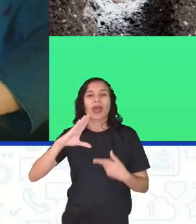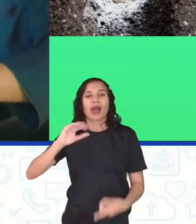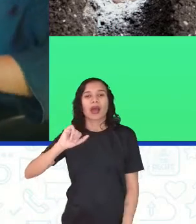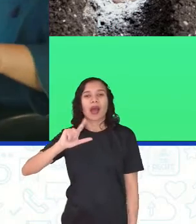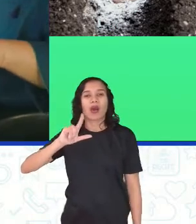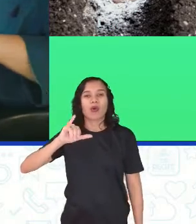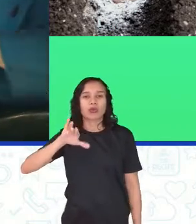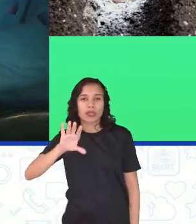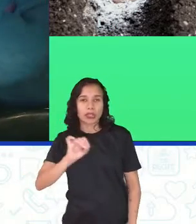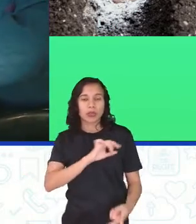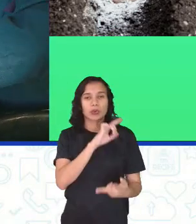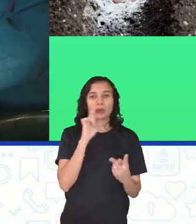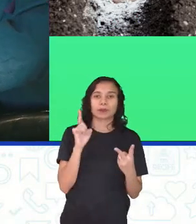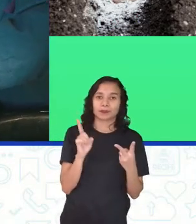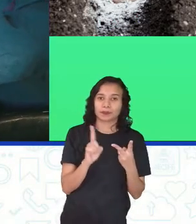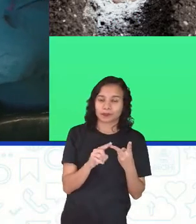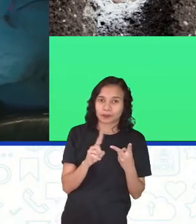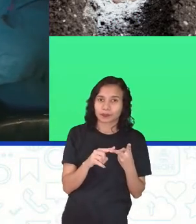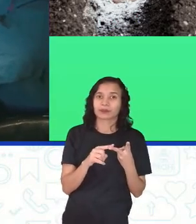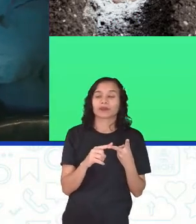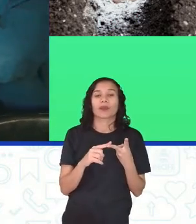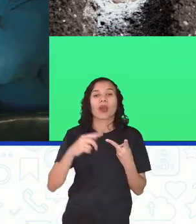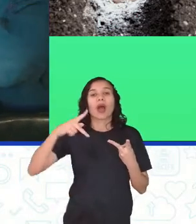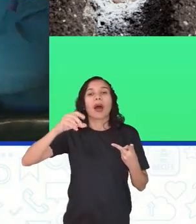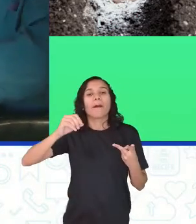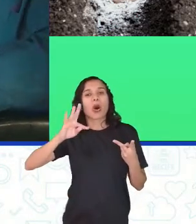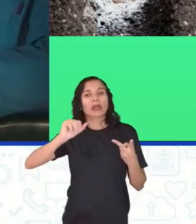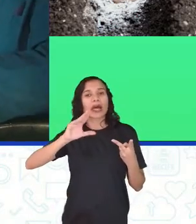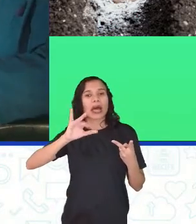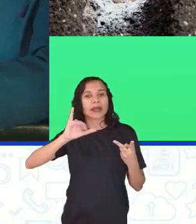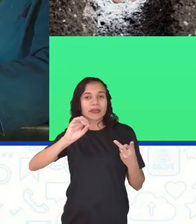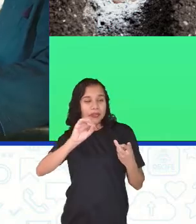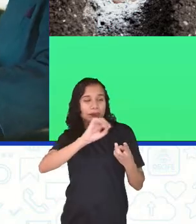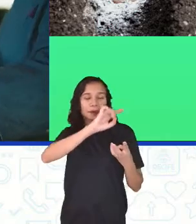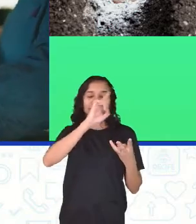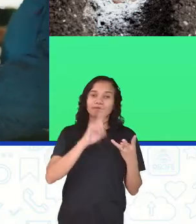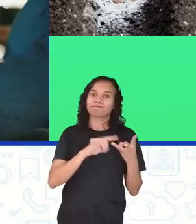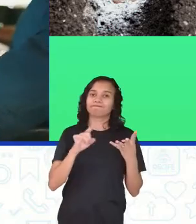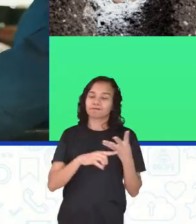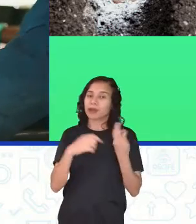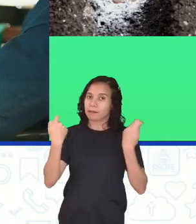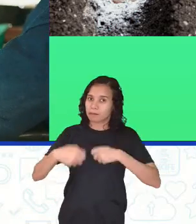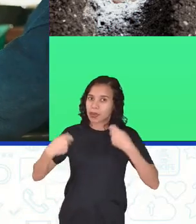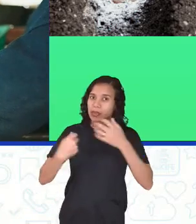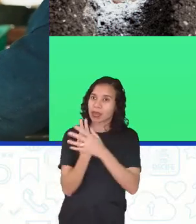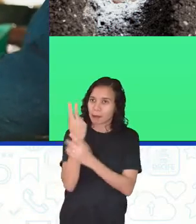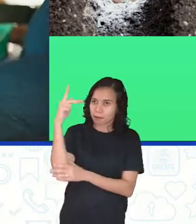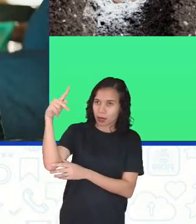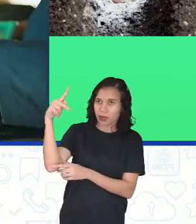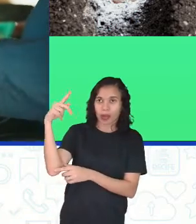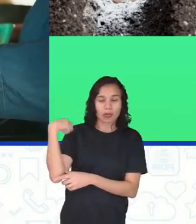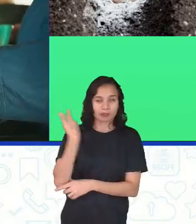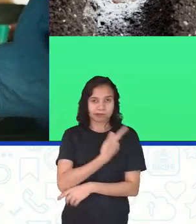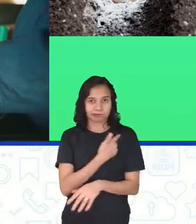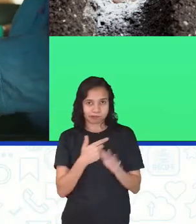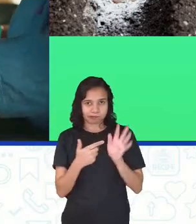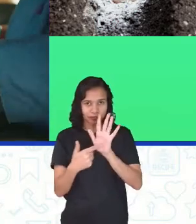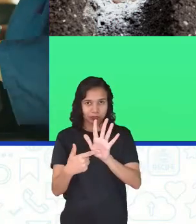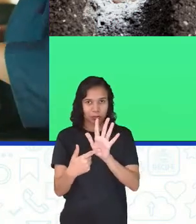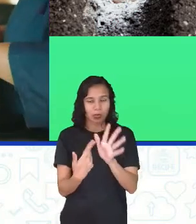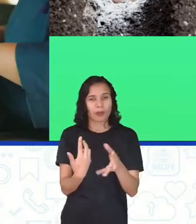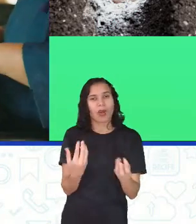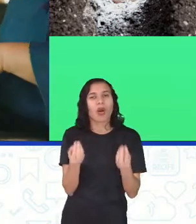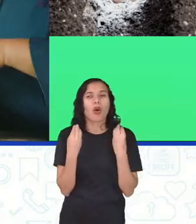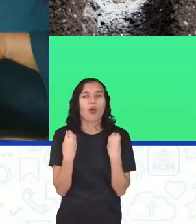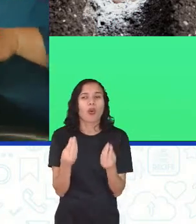a questão aí do potássio. Então, nós temos algumas representações. Como é que